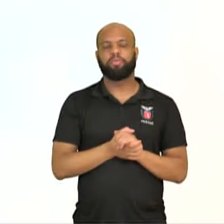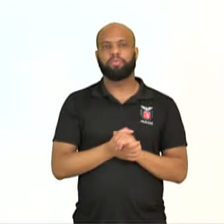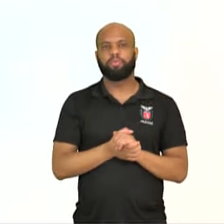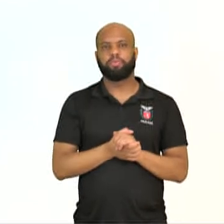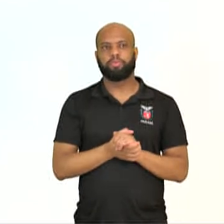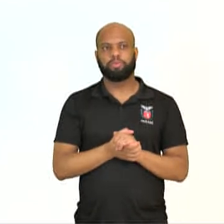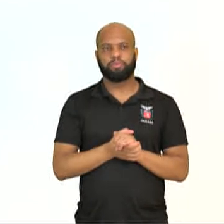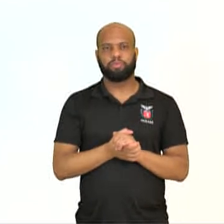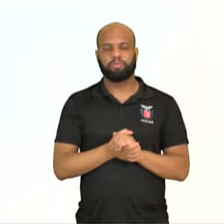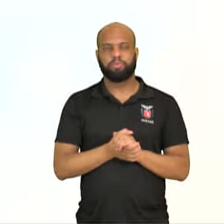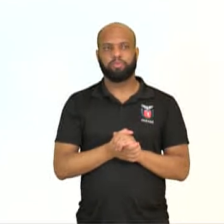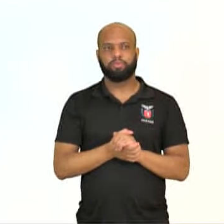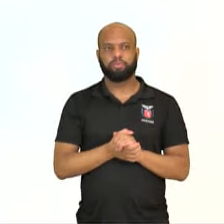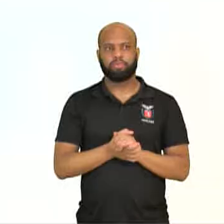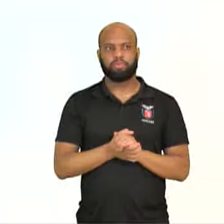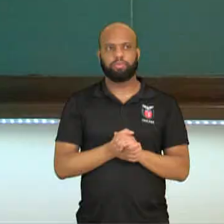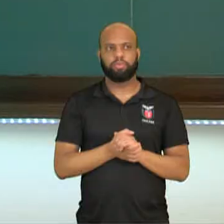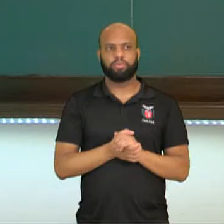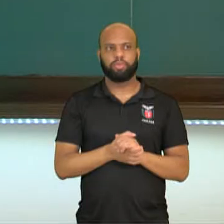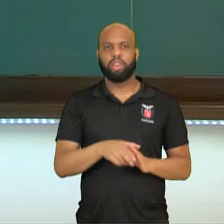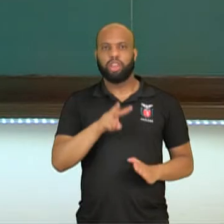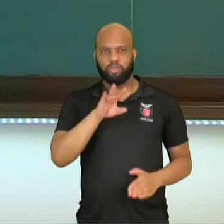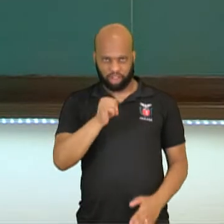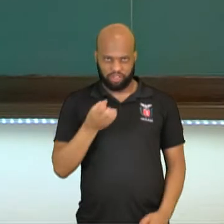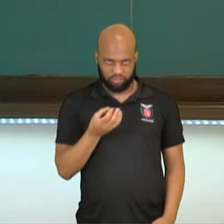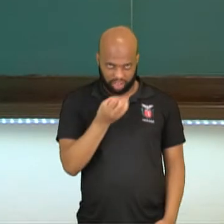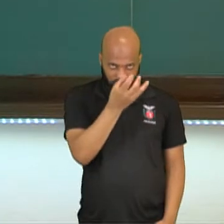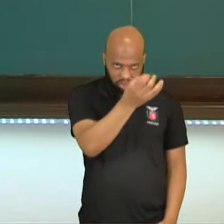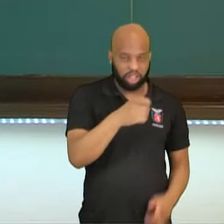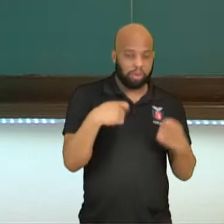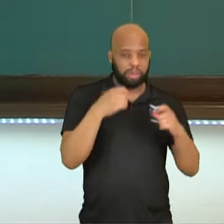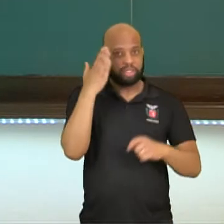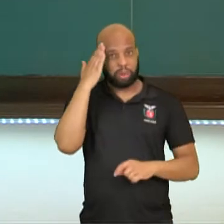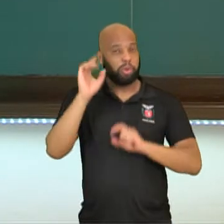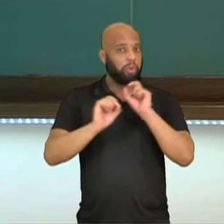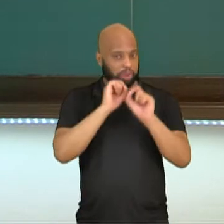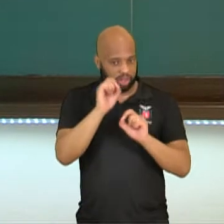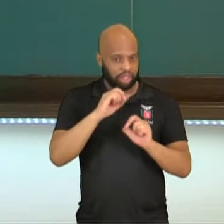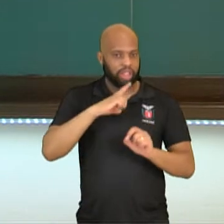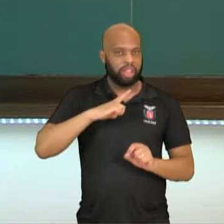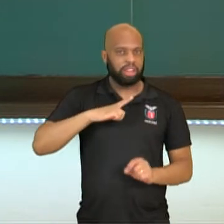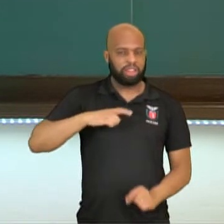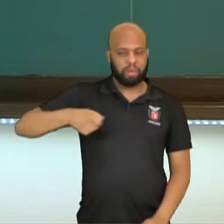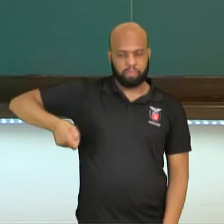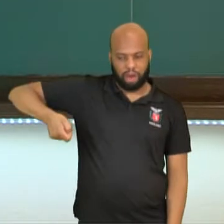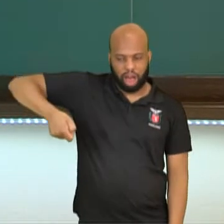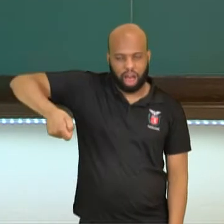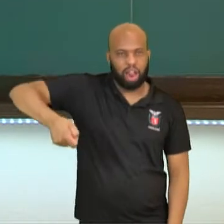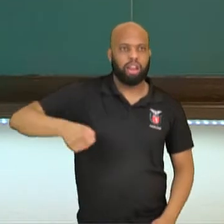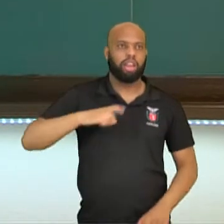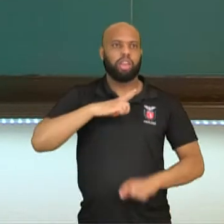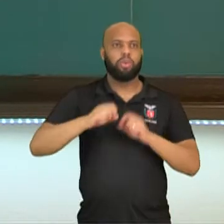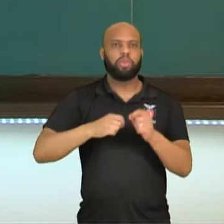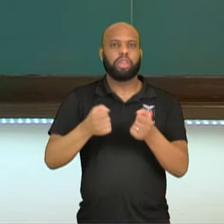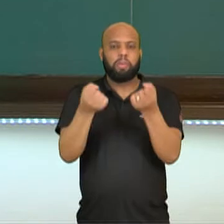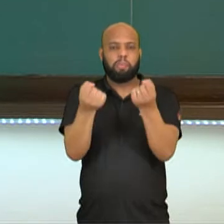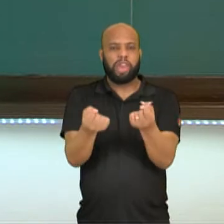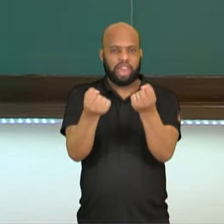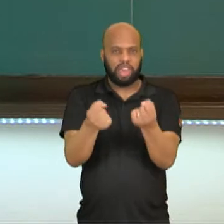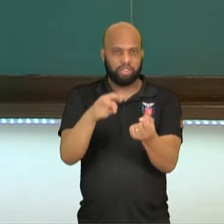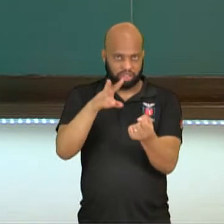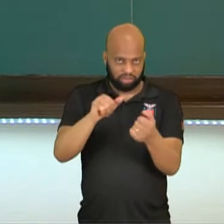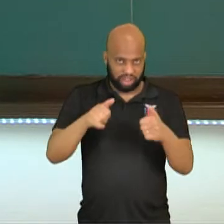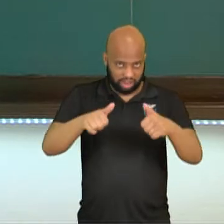mano e facturado? Quando a gente vai viajar, né? A gente precisa levar nossas bagagens aí, tá? O limite de peso,